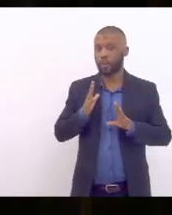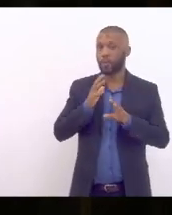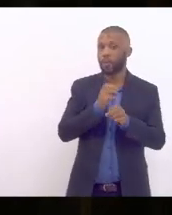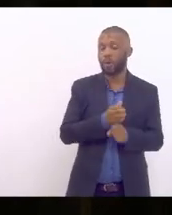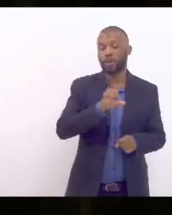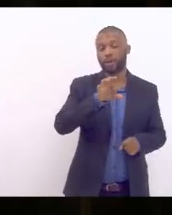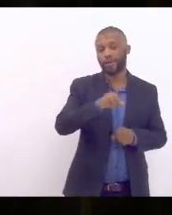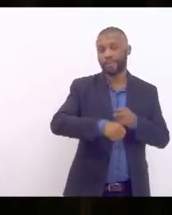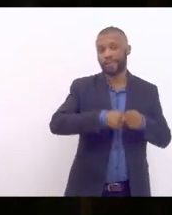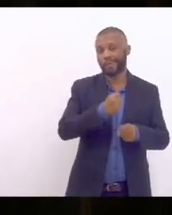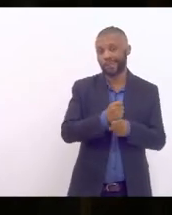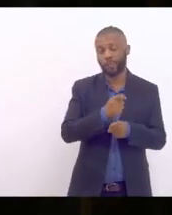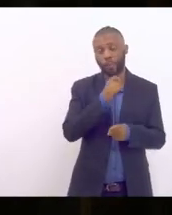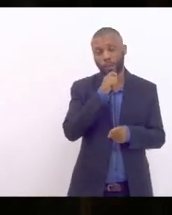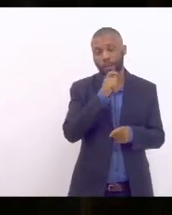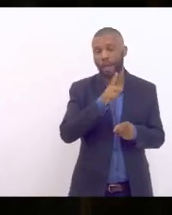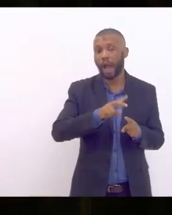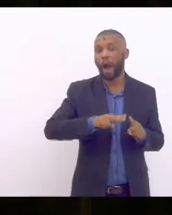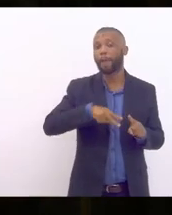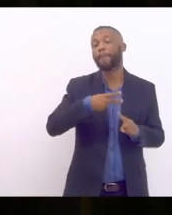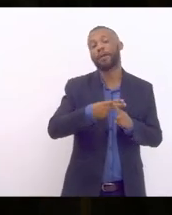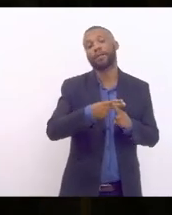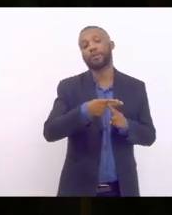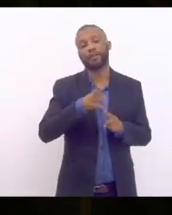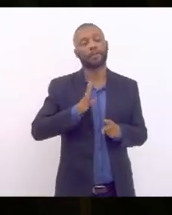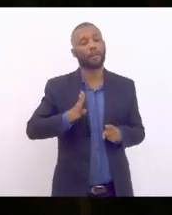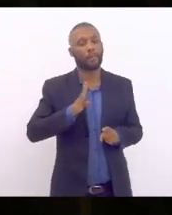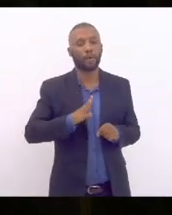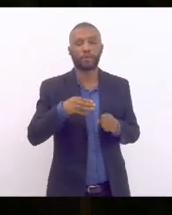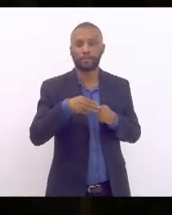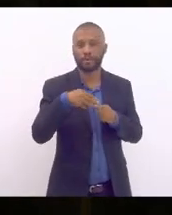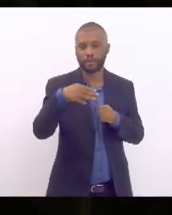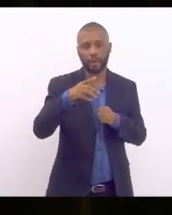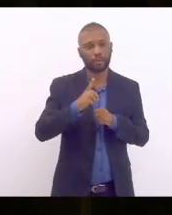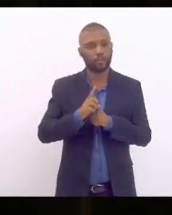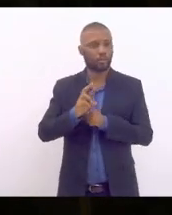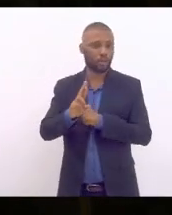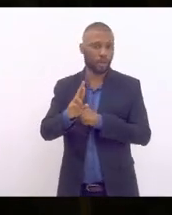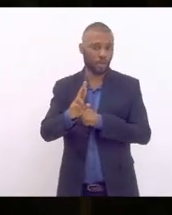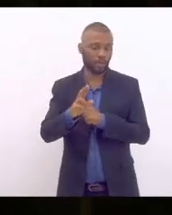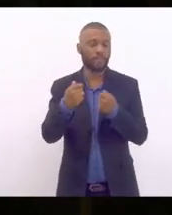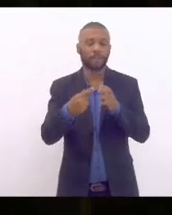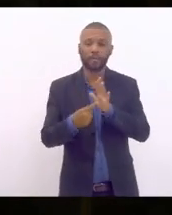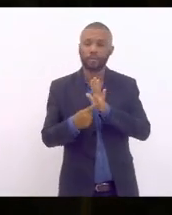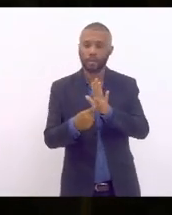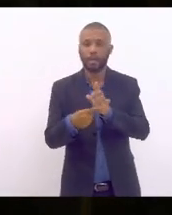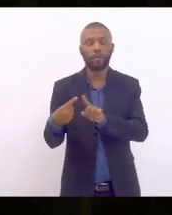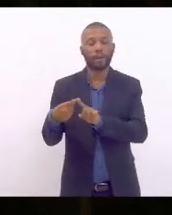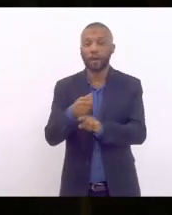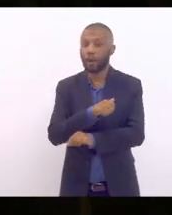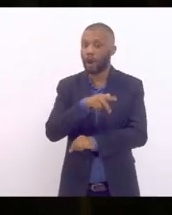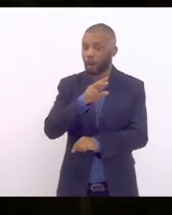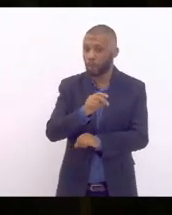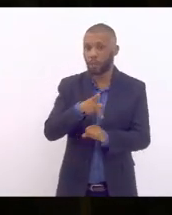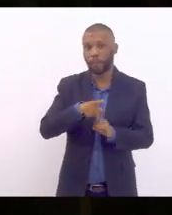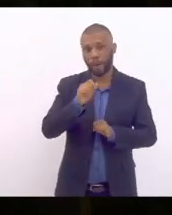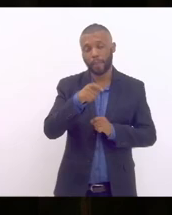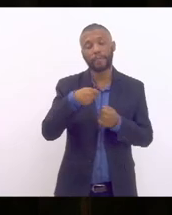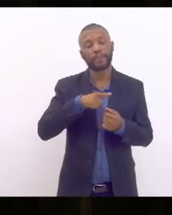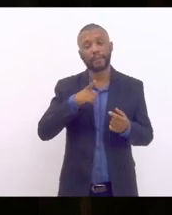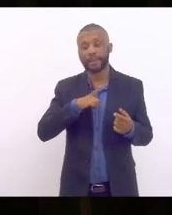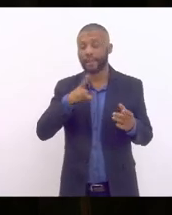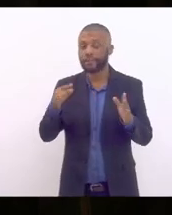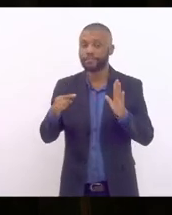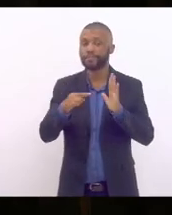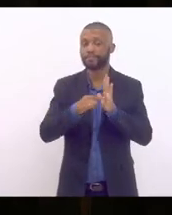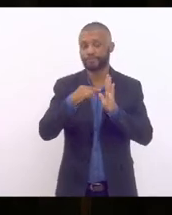sem reajuste nas bolsas de mestrado e doutorado e isso precisa ter falado porque o pós-graduando precisa se encontrar no orçamento